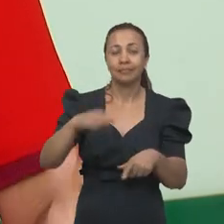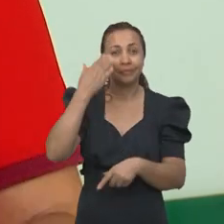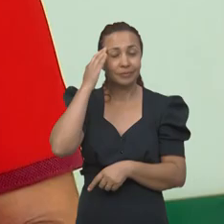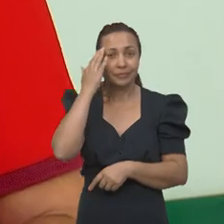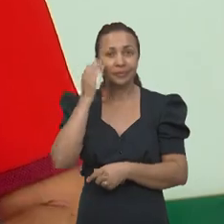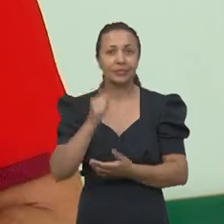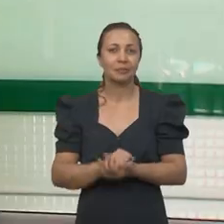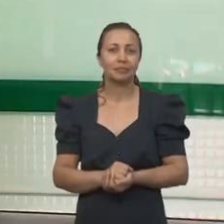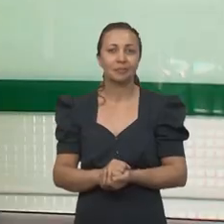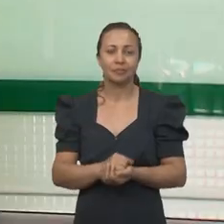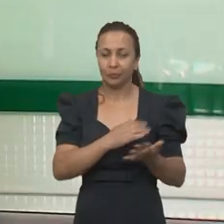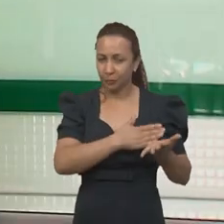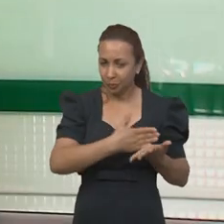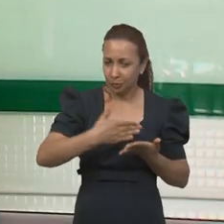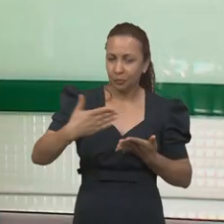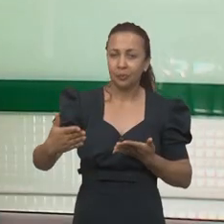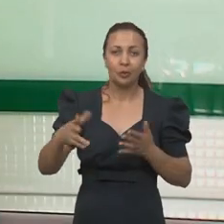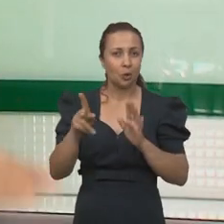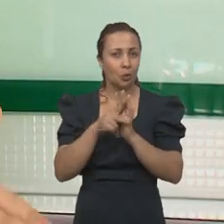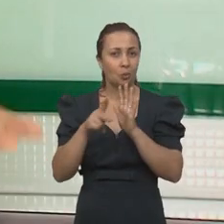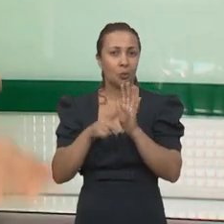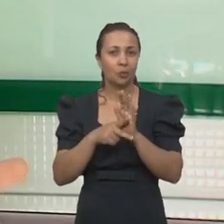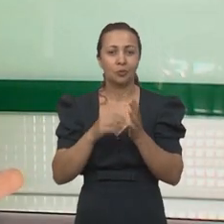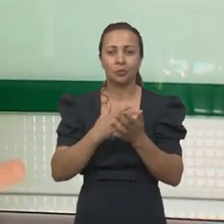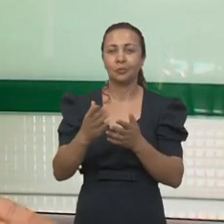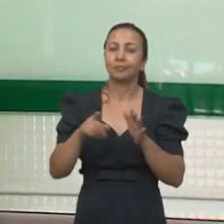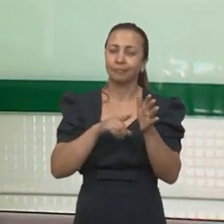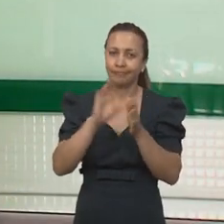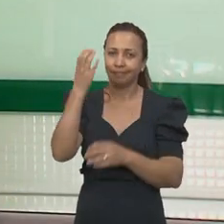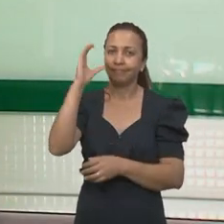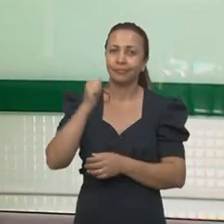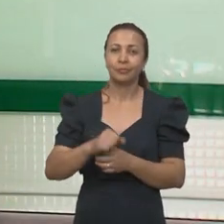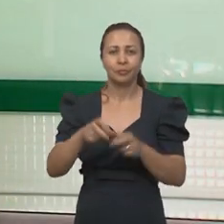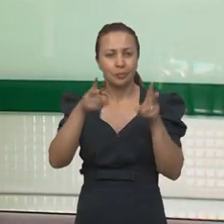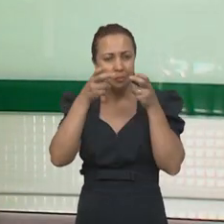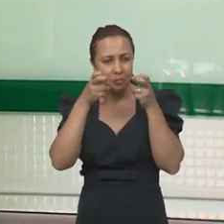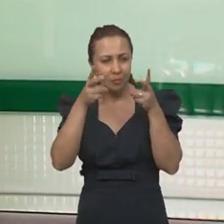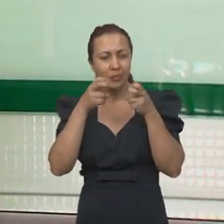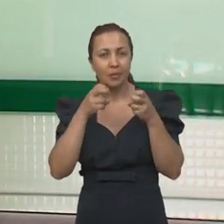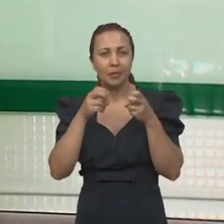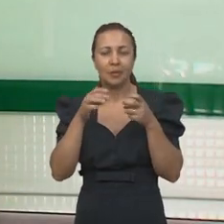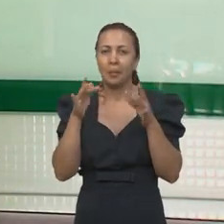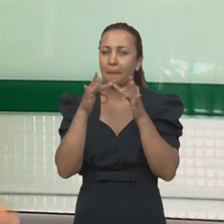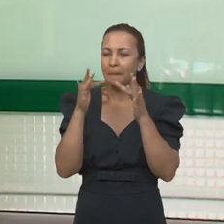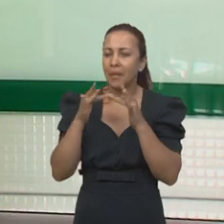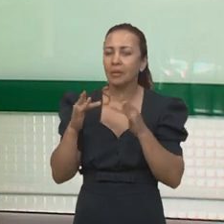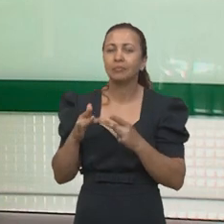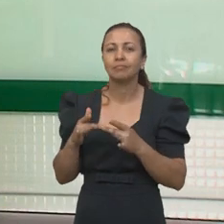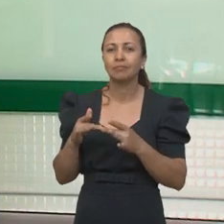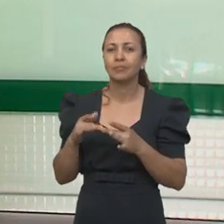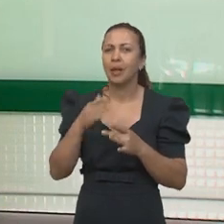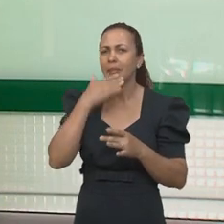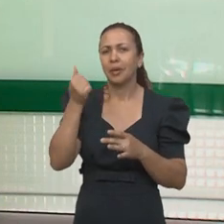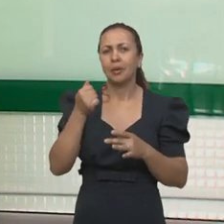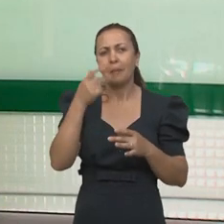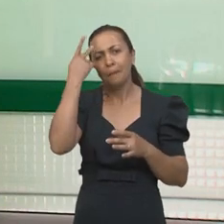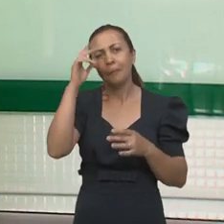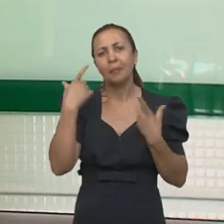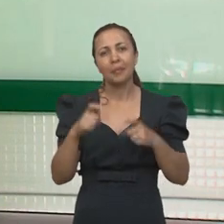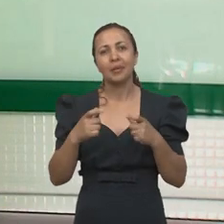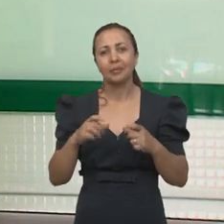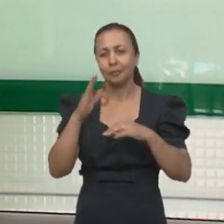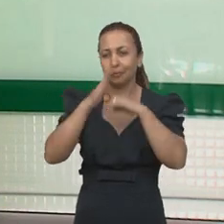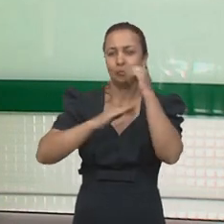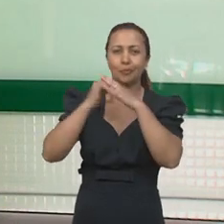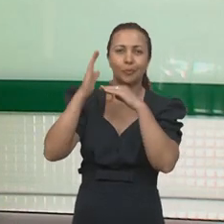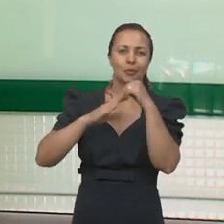como é compreender o assunto a partir desse projeto iniciação científica pude perceber Quais são as minhas afinidades qual para